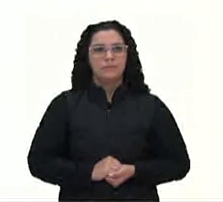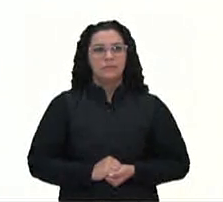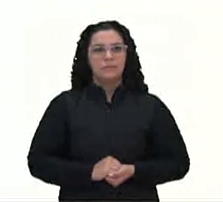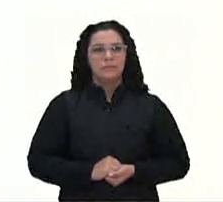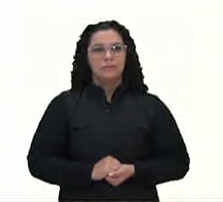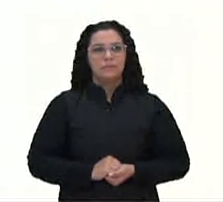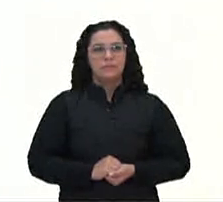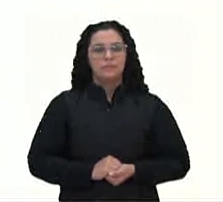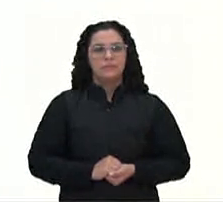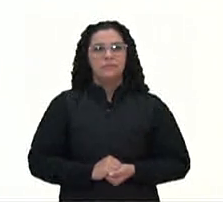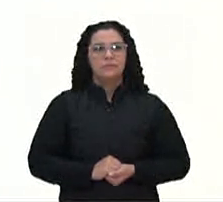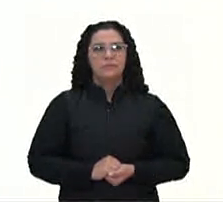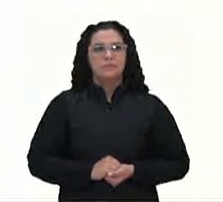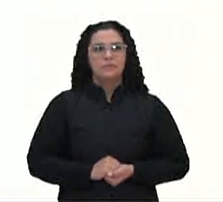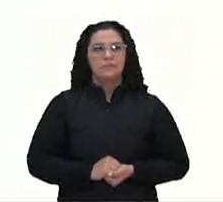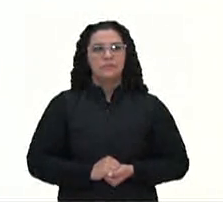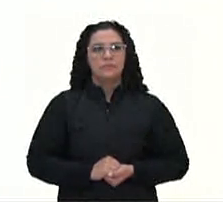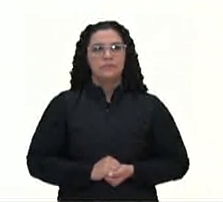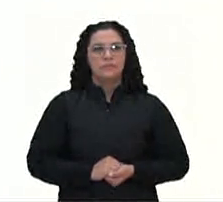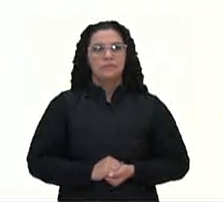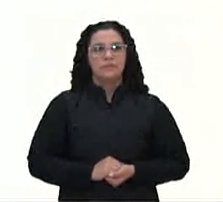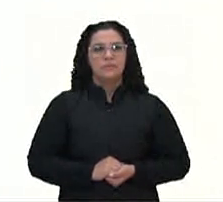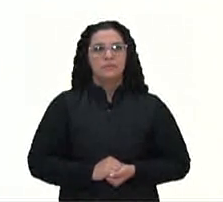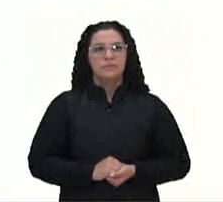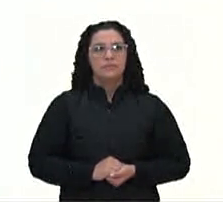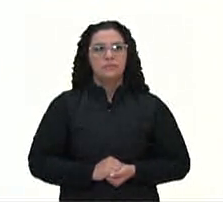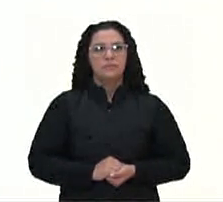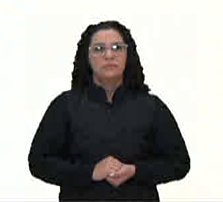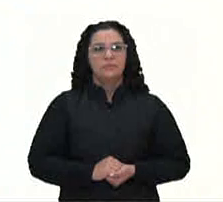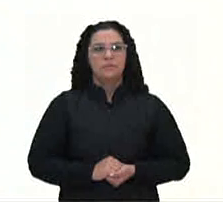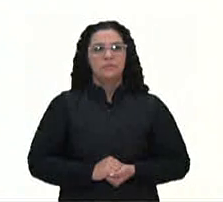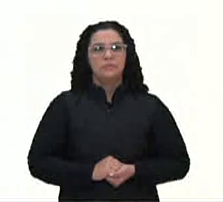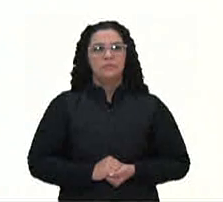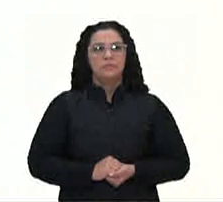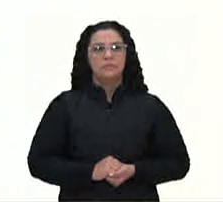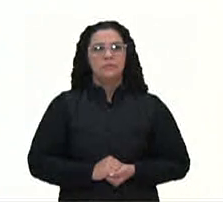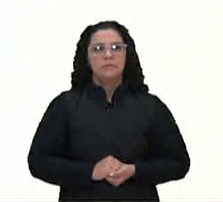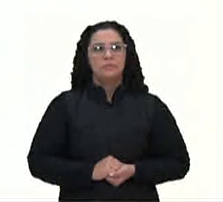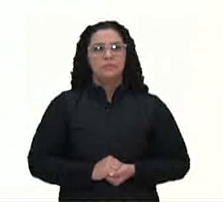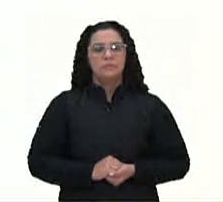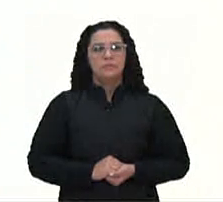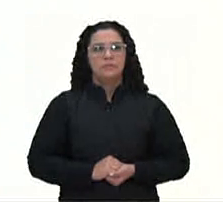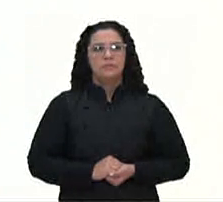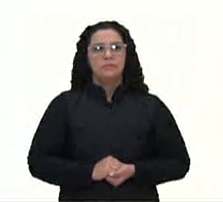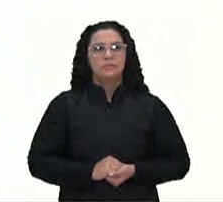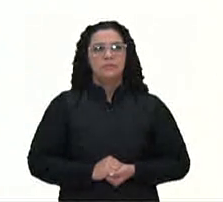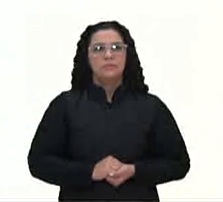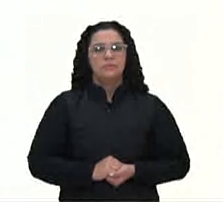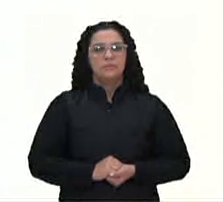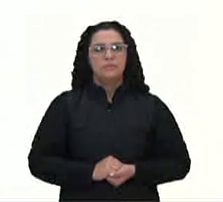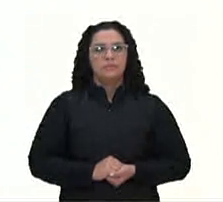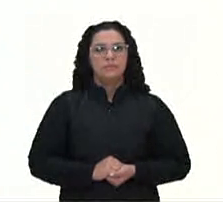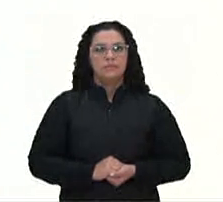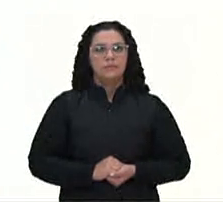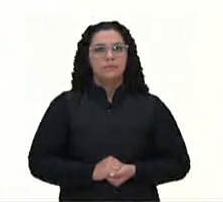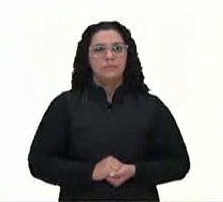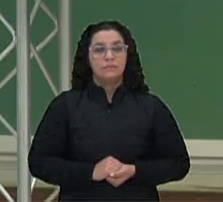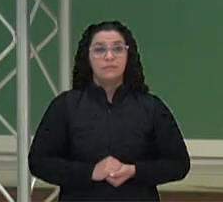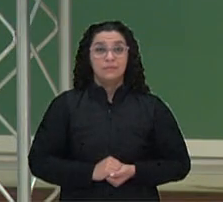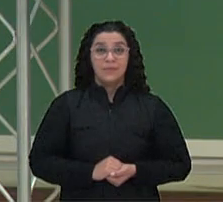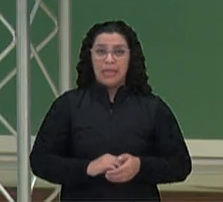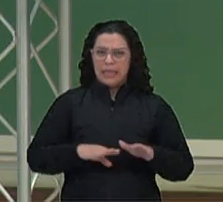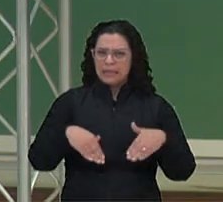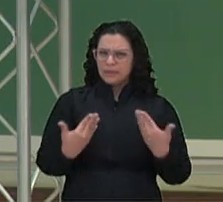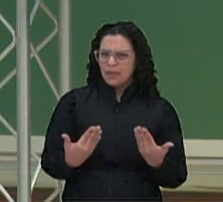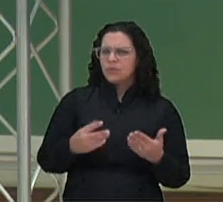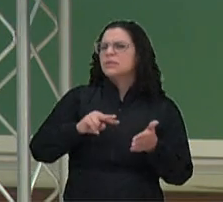on the opponent's side of the pool. For that, it takes a lot of agility and plenty of breath.